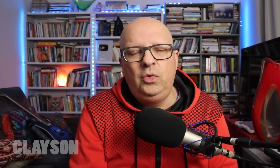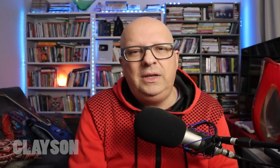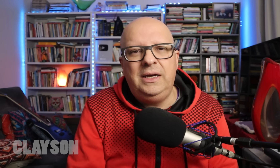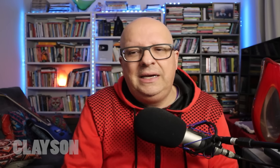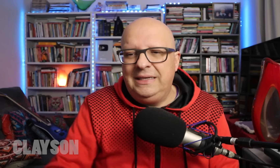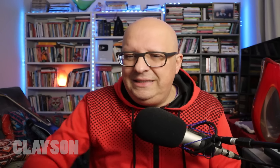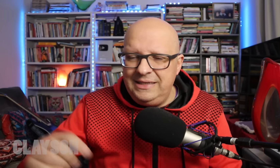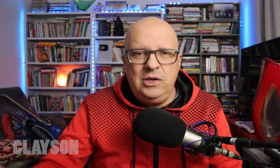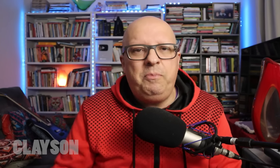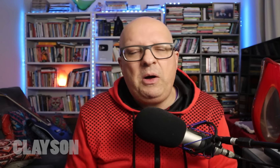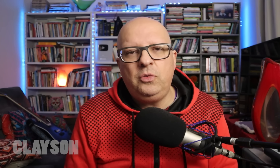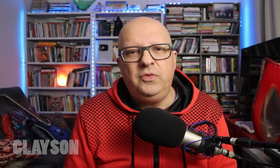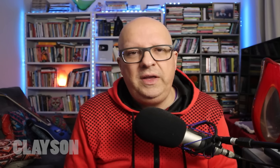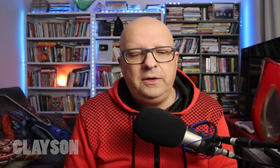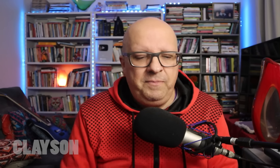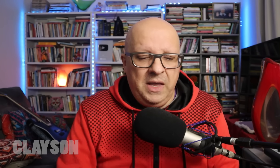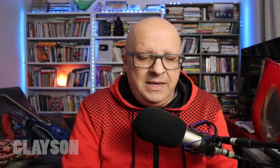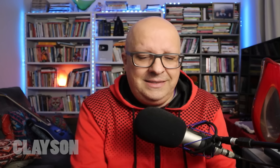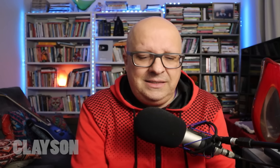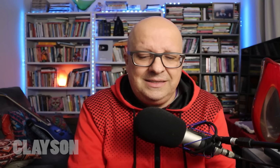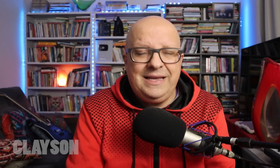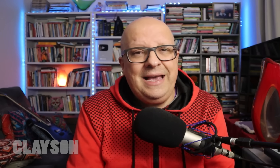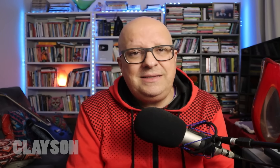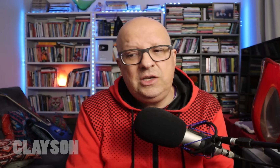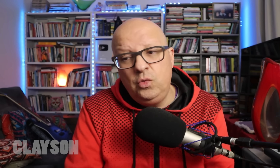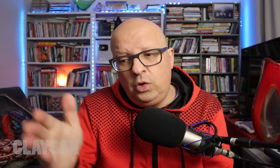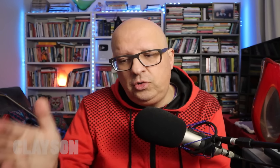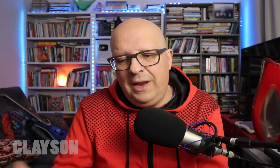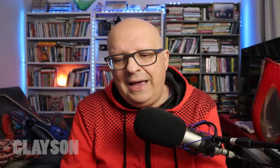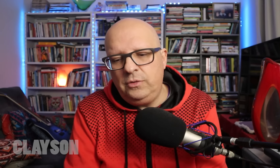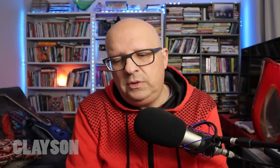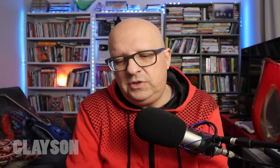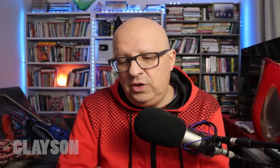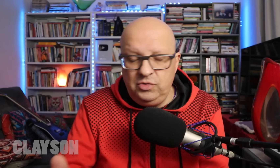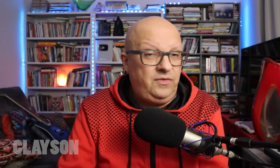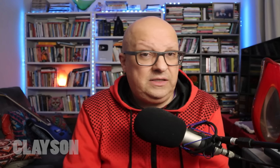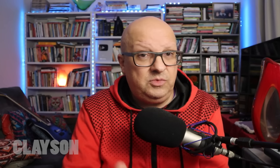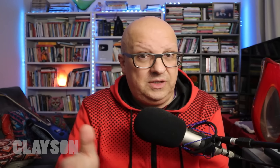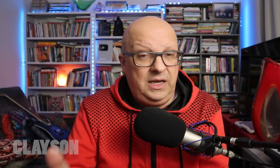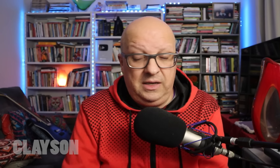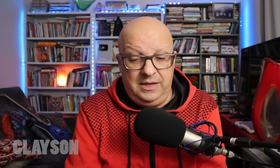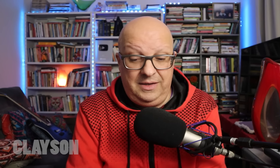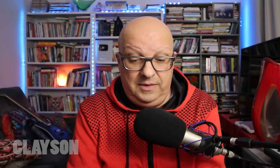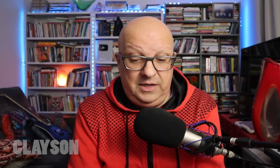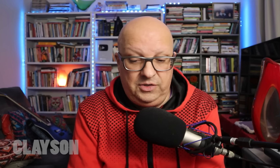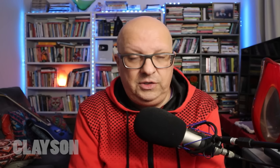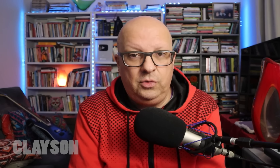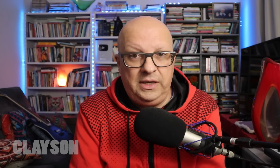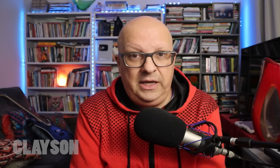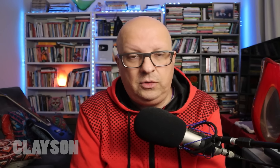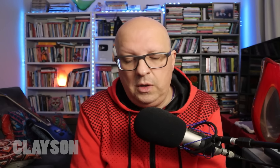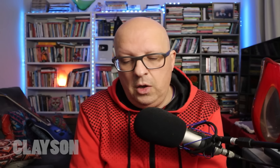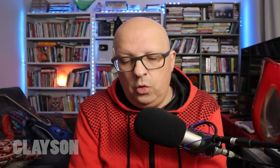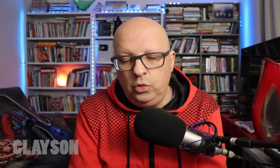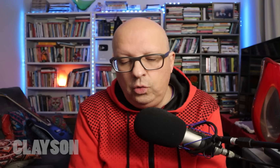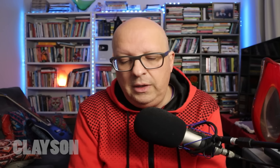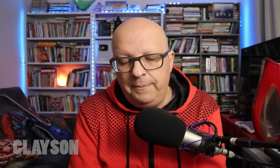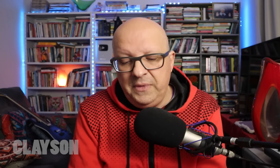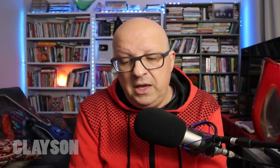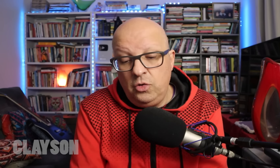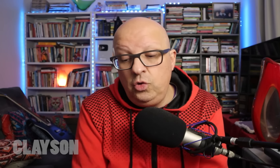no Lula, de descer o pau no governo. E a gente esquece que o outro lado, se nós não tivéssemos elegido ou eleito